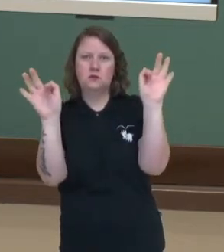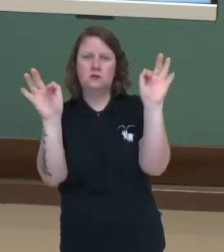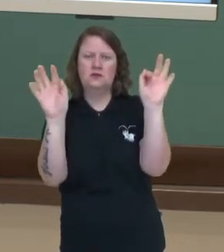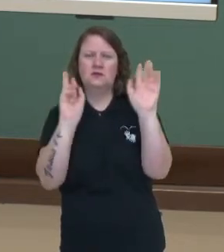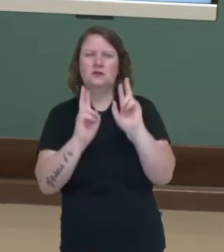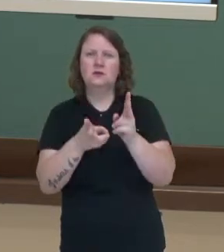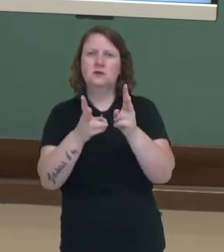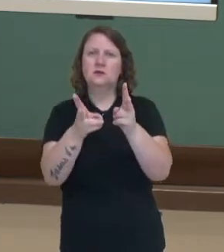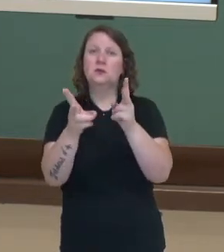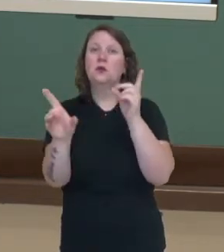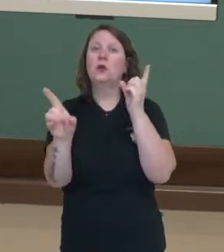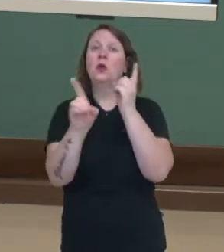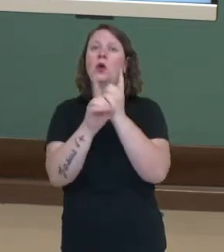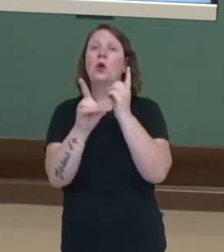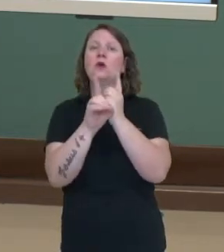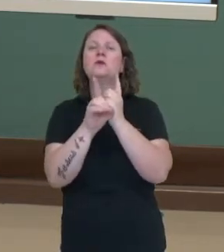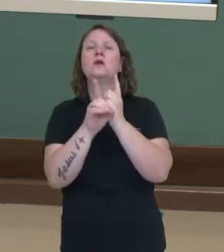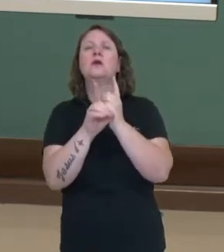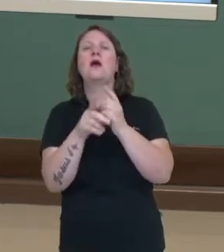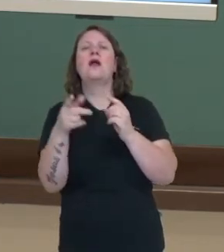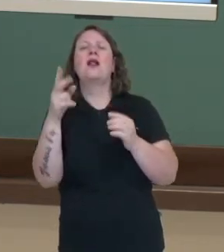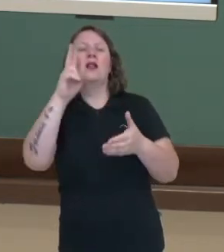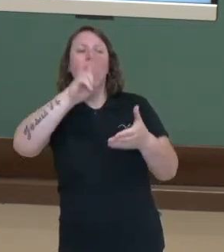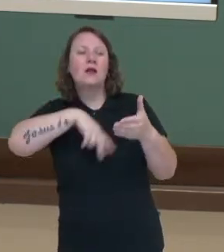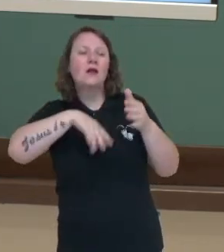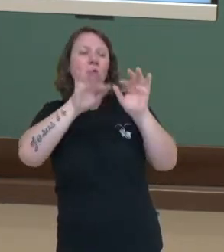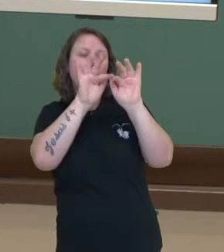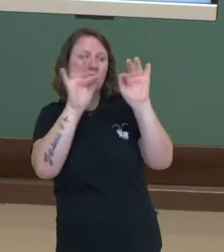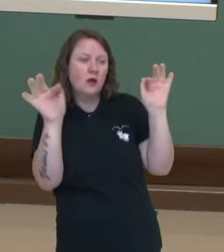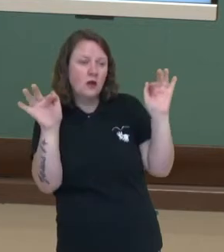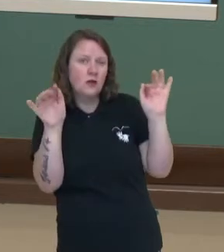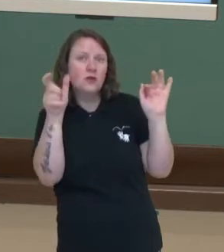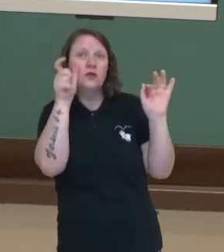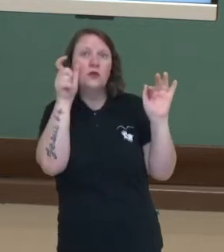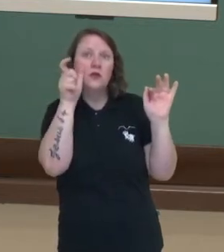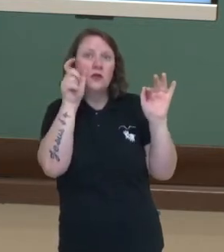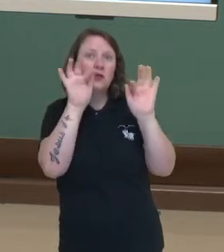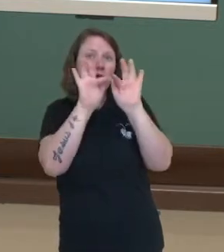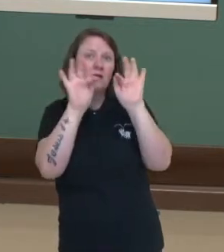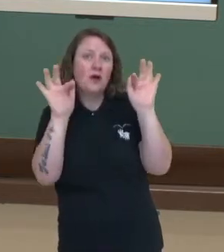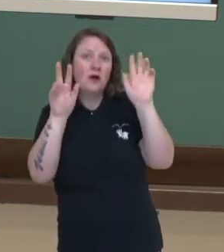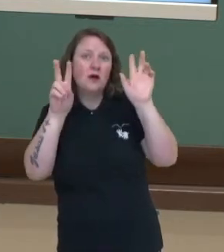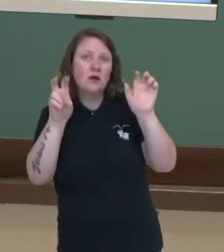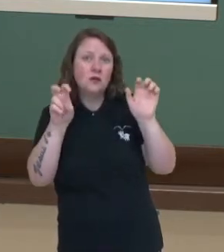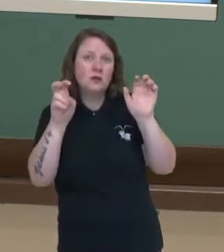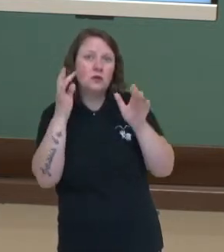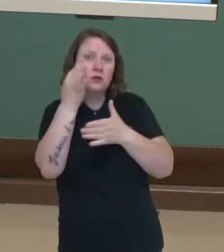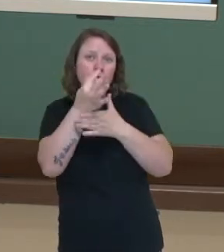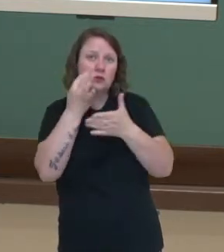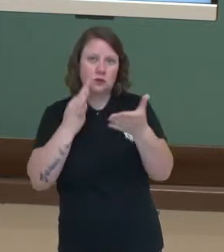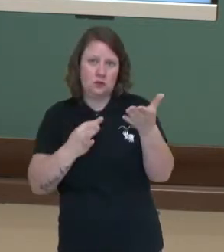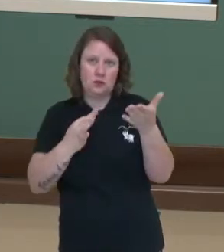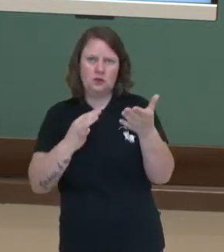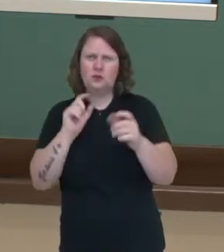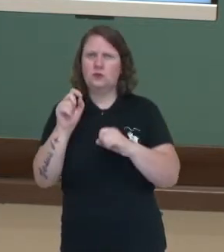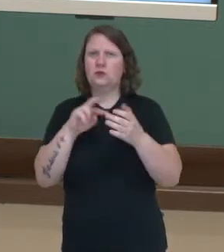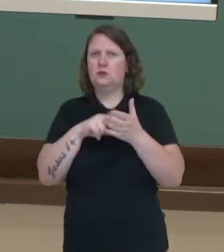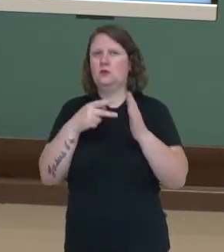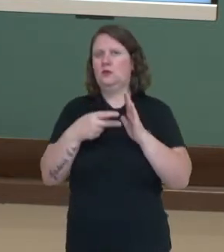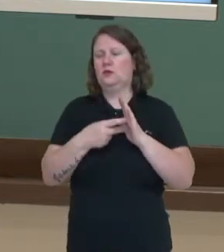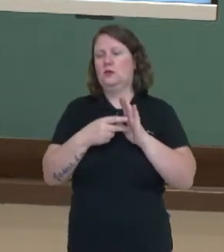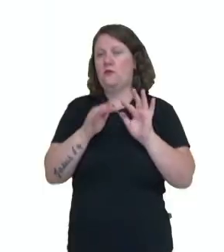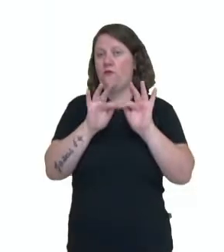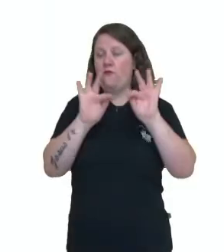enunciados de exercícios, releia a frase, veja essa frase no texto, mas afinal, o que é uma frase? Vamos retomar esse